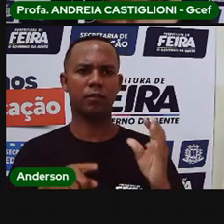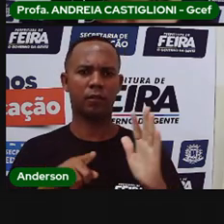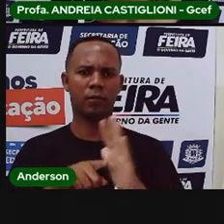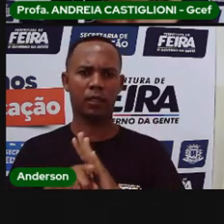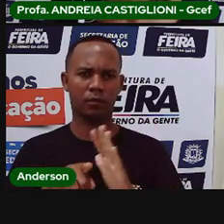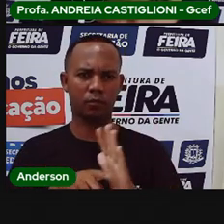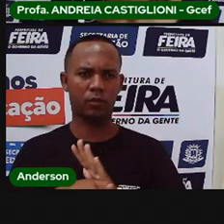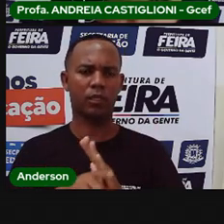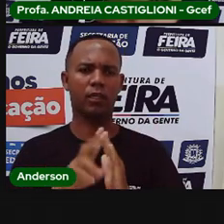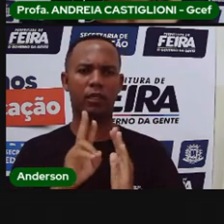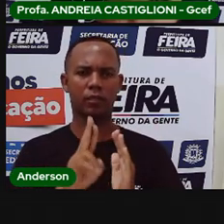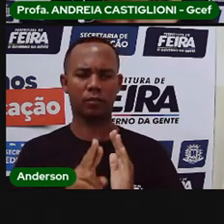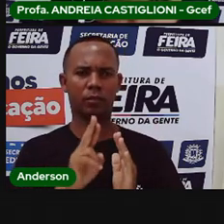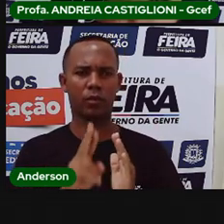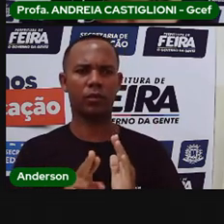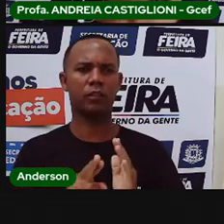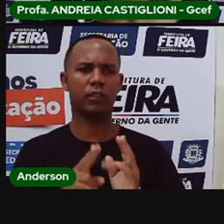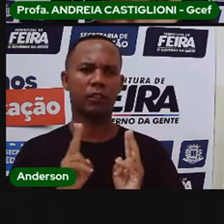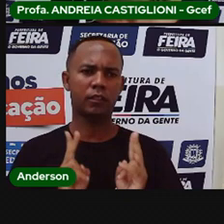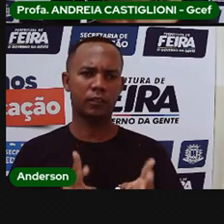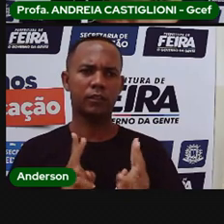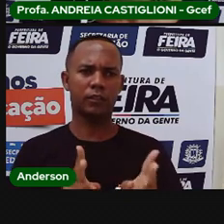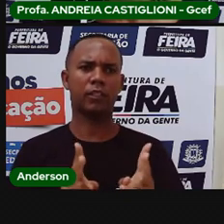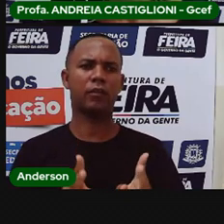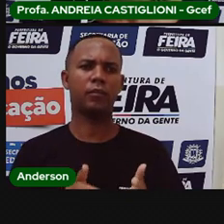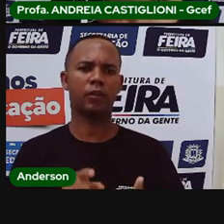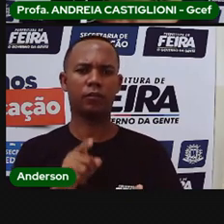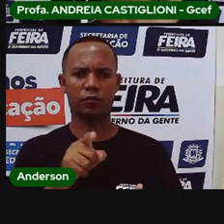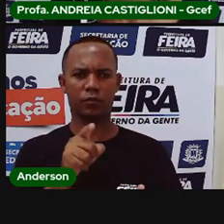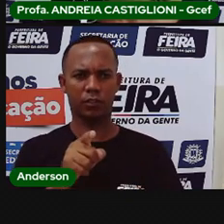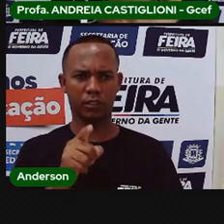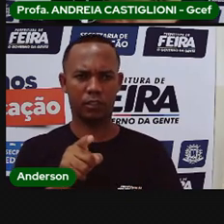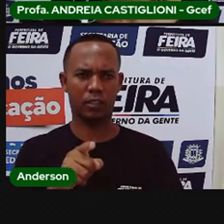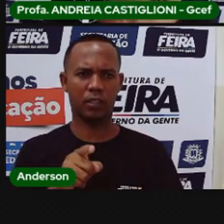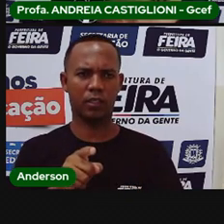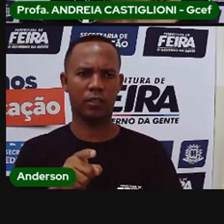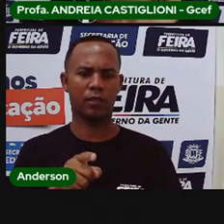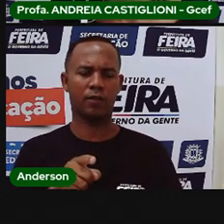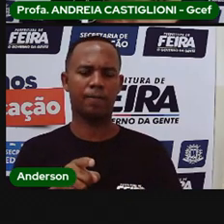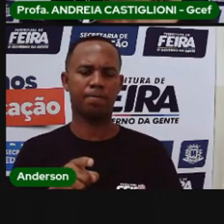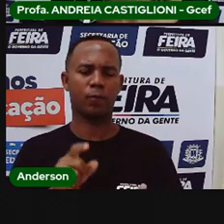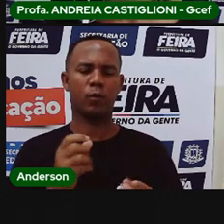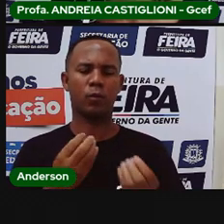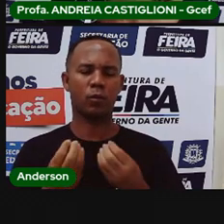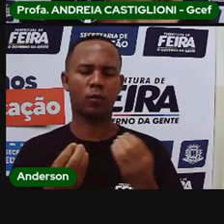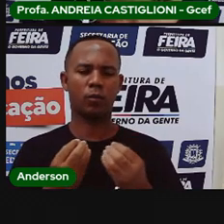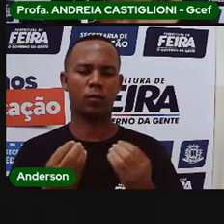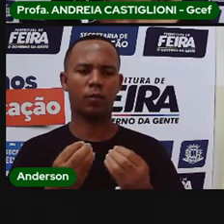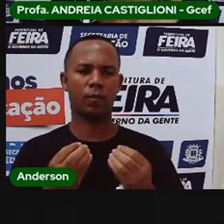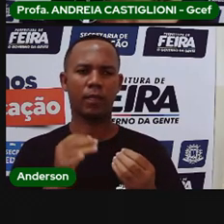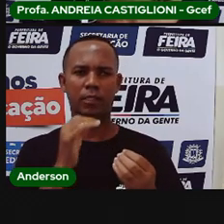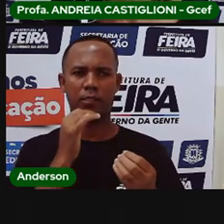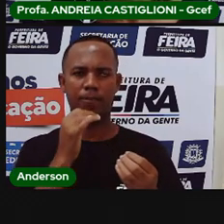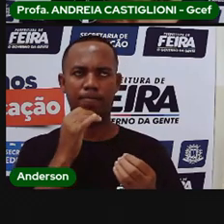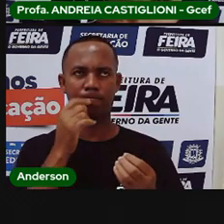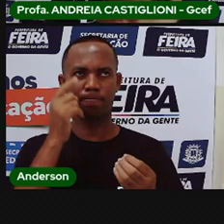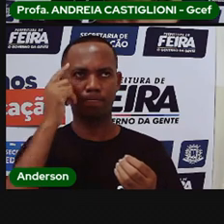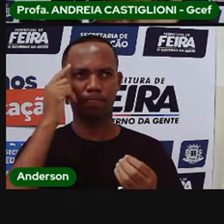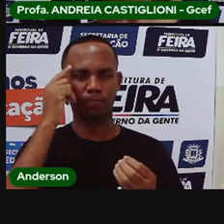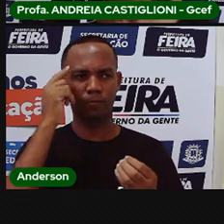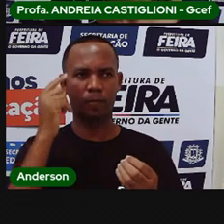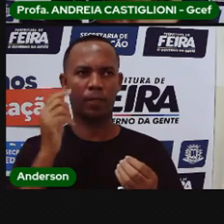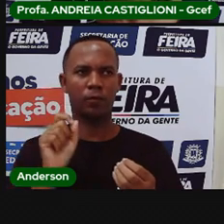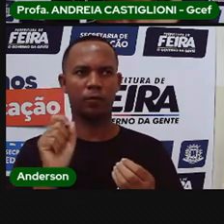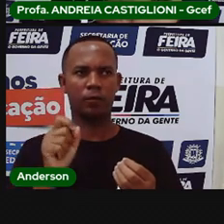perguntas, todos os desafios que vêm, eles sempre vão vir cercados com aquela coisa assim, ó, você vai ter aquela